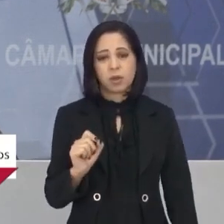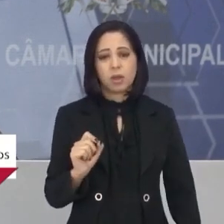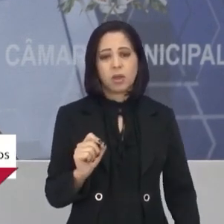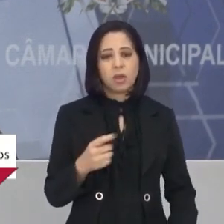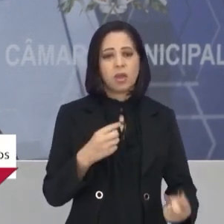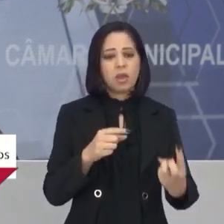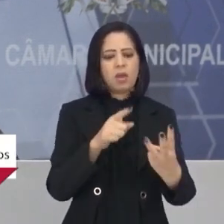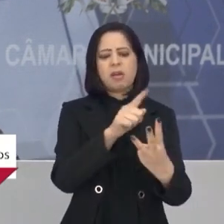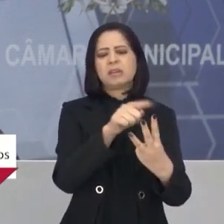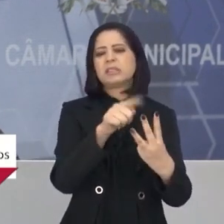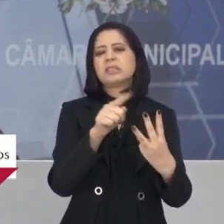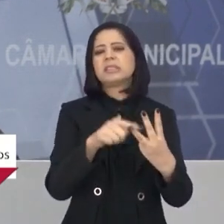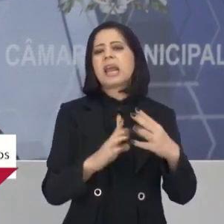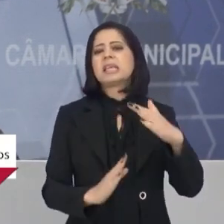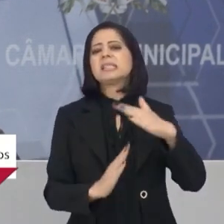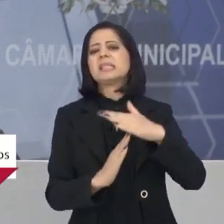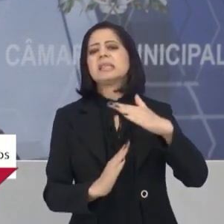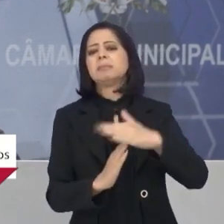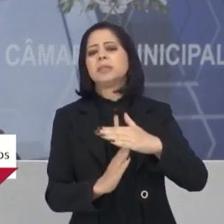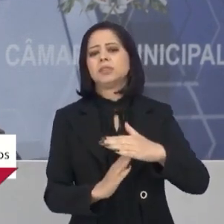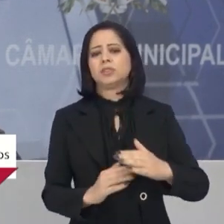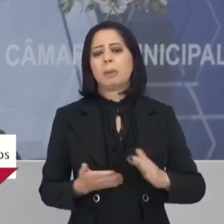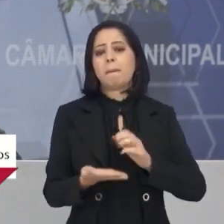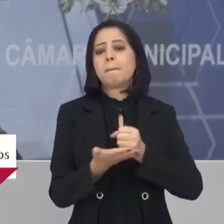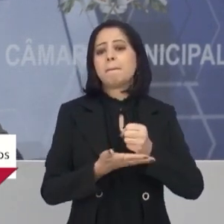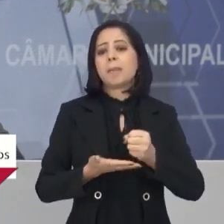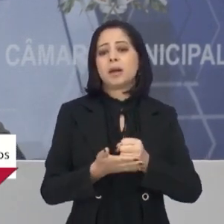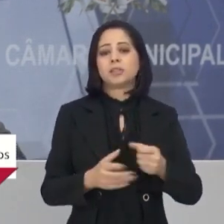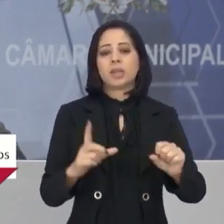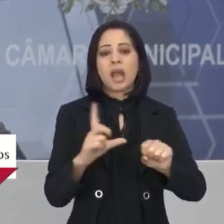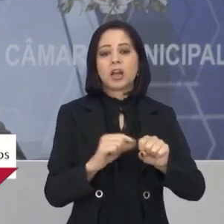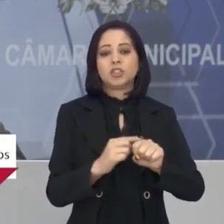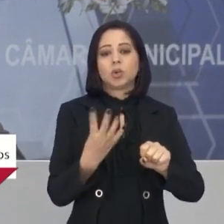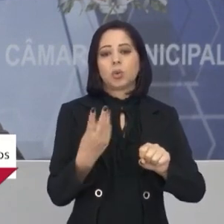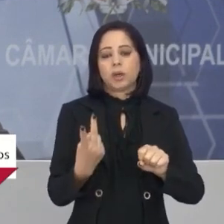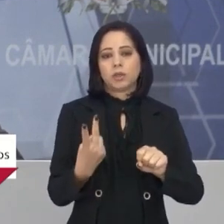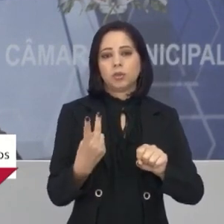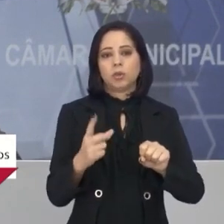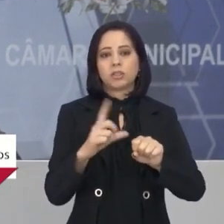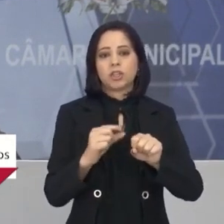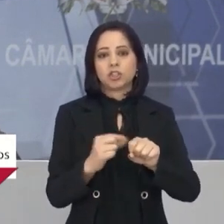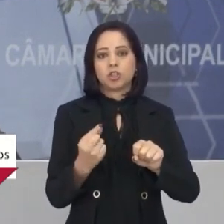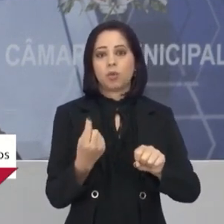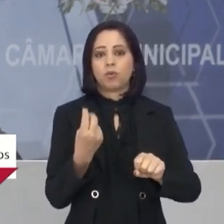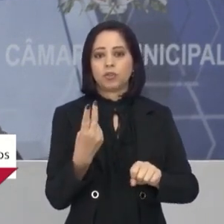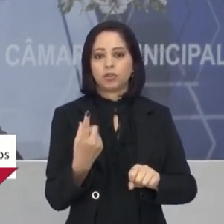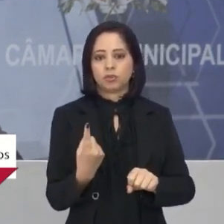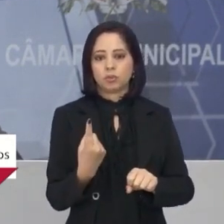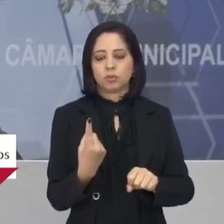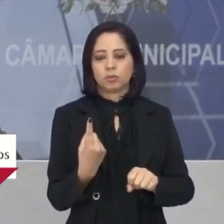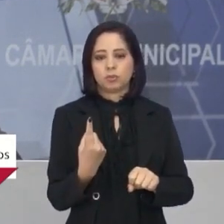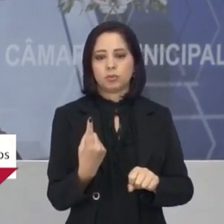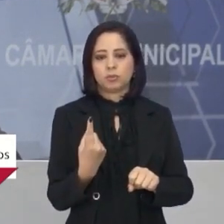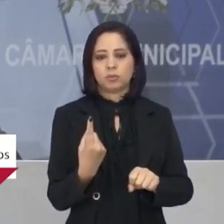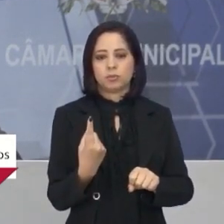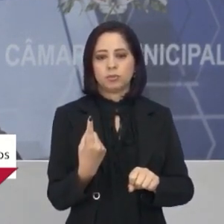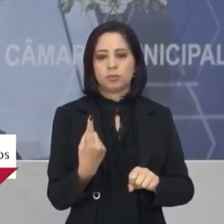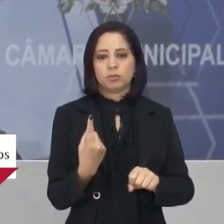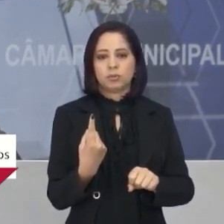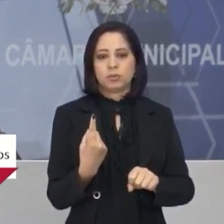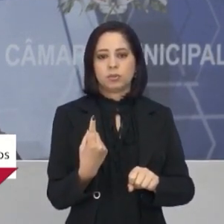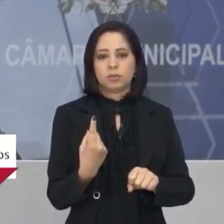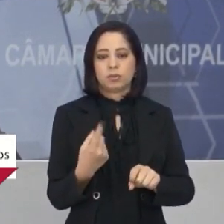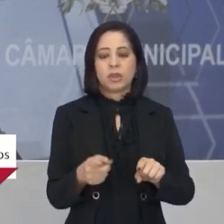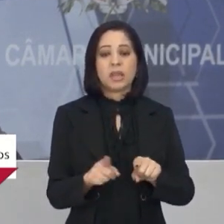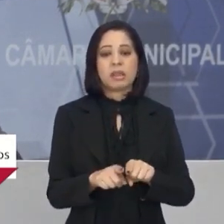sobre três limites básicos aqui rapidamente artigo 42 artigo 21 e antes e mais